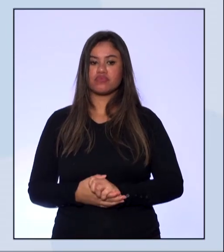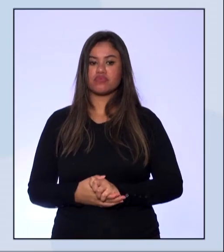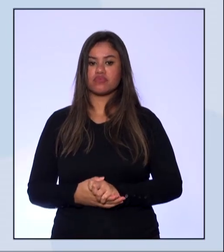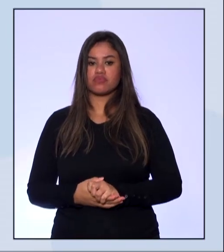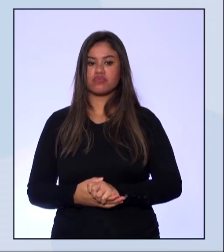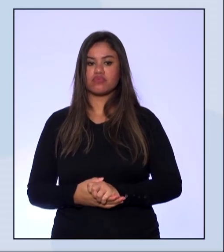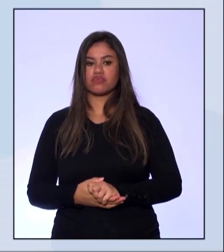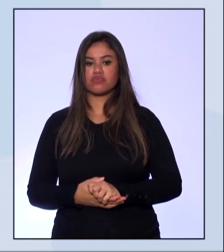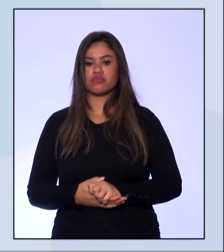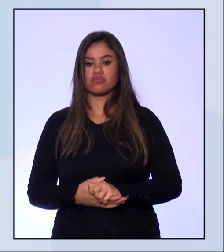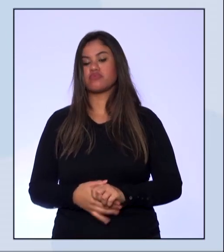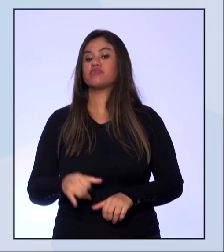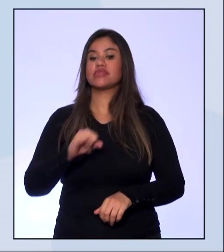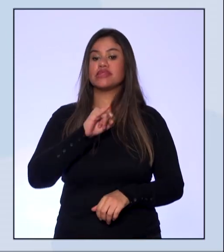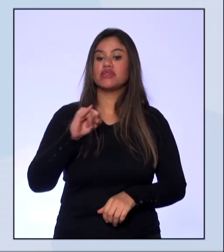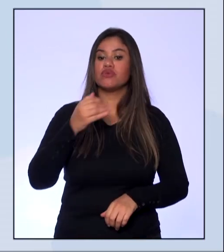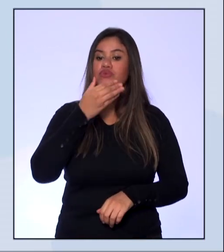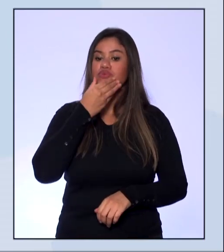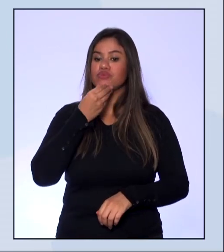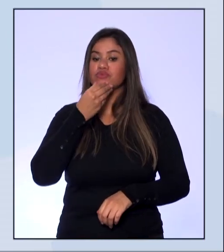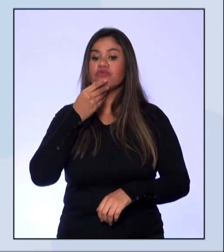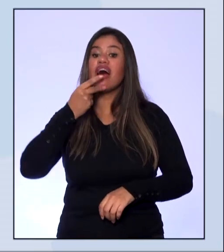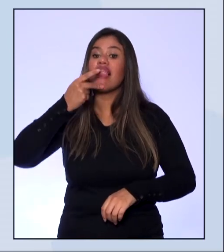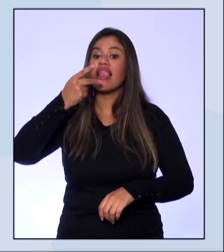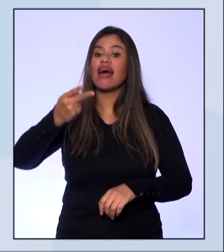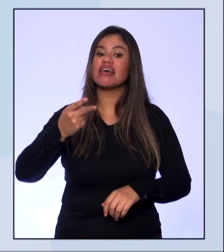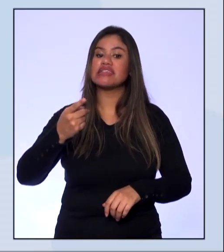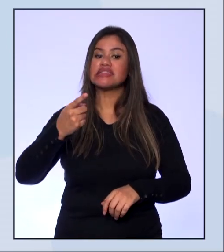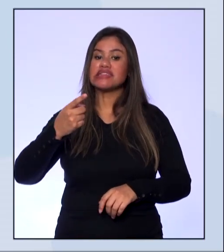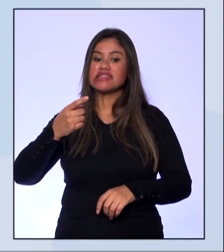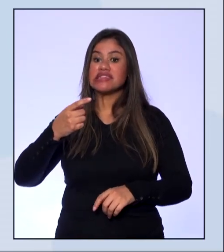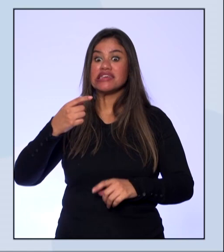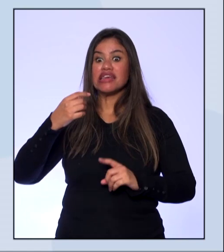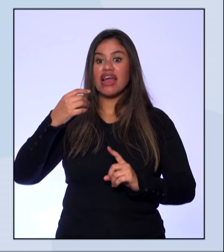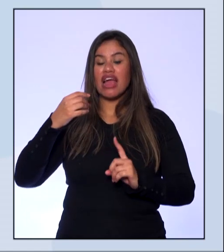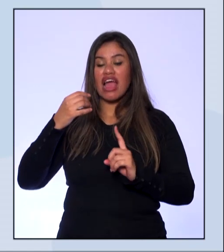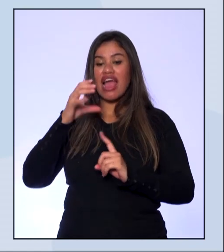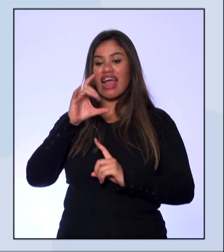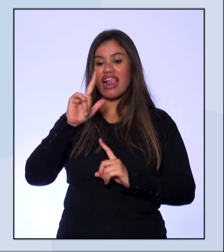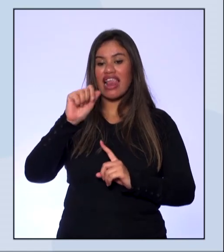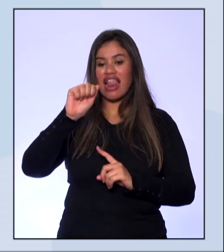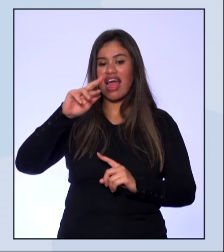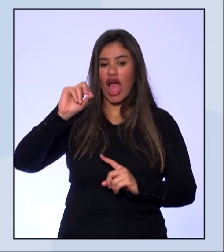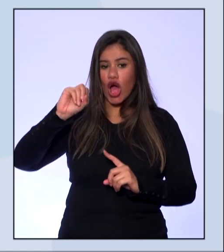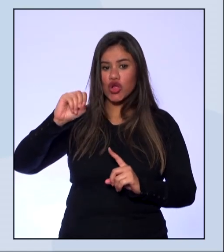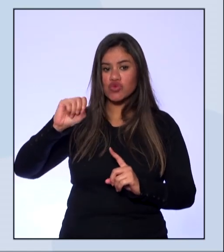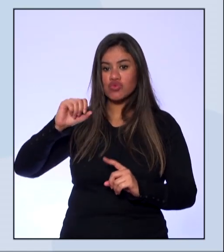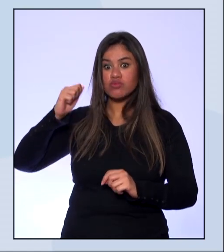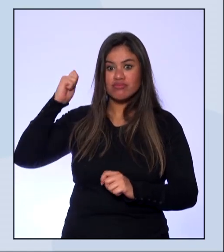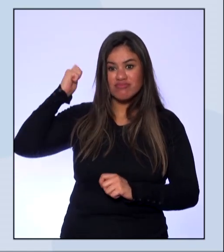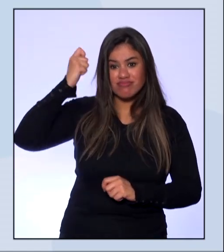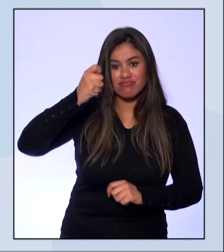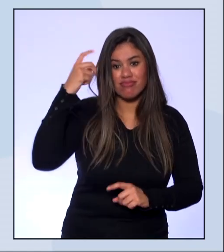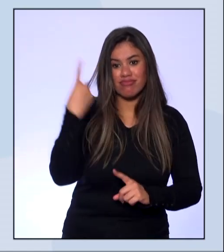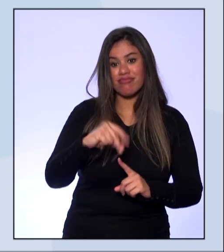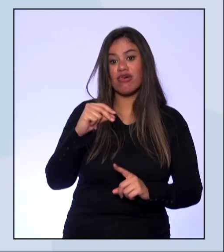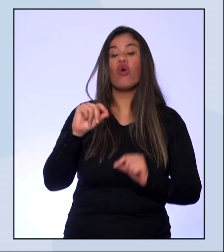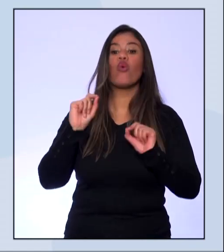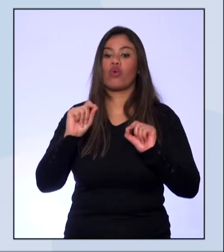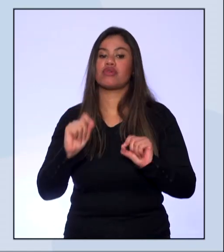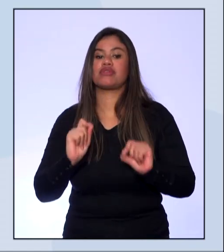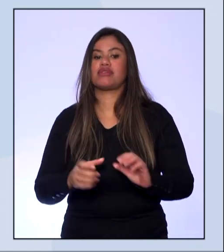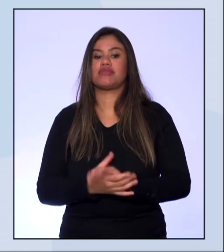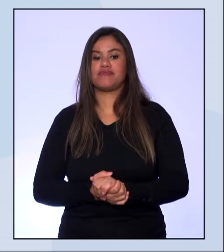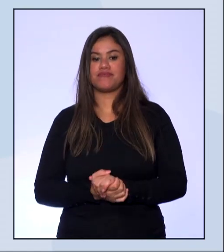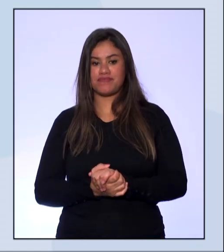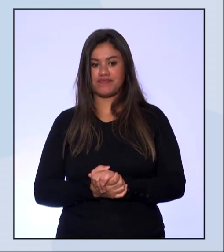o outro não falasse claro, eu não perceberia. Na próxima a gente tem aqui, ó, com a leitura da charge, podemos afirmar